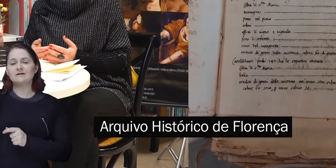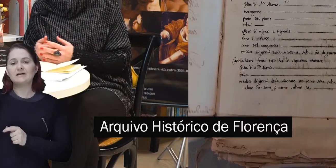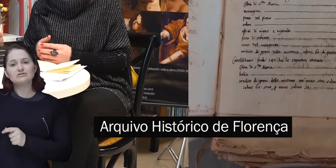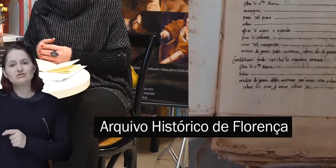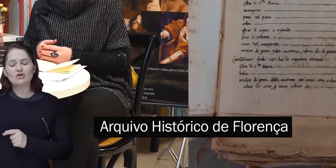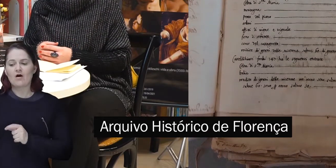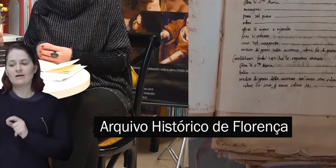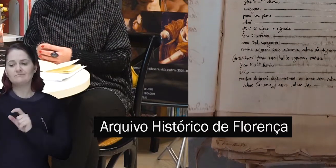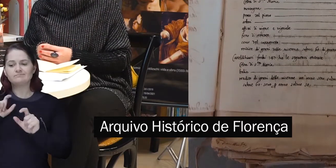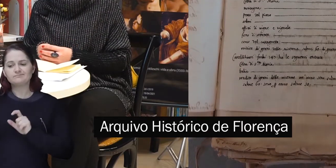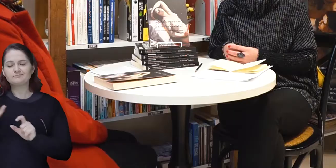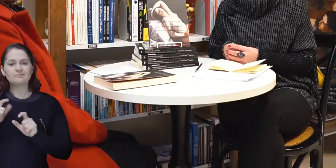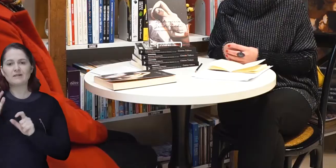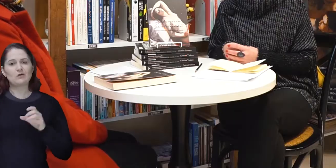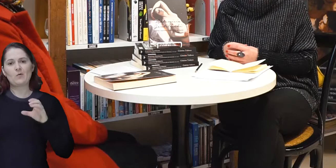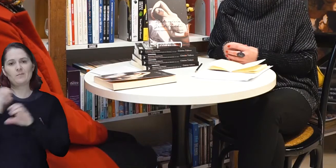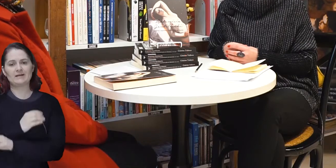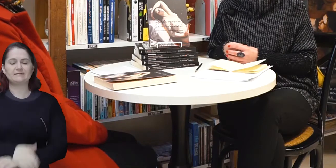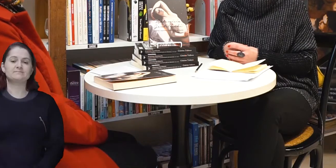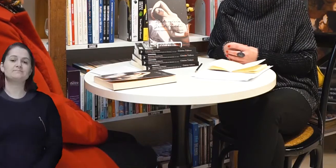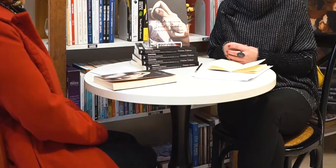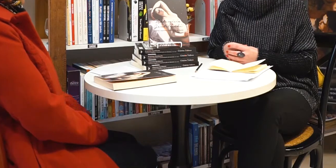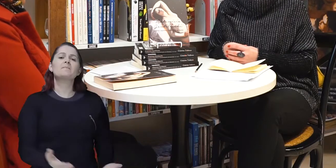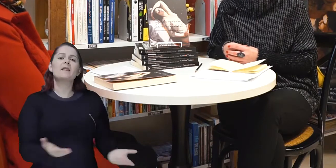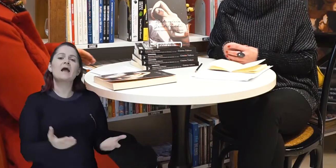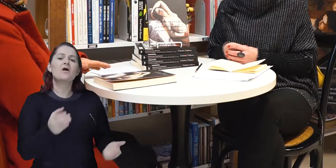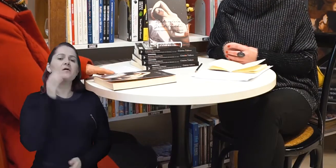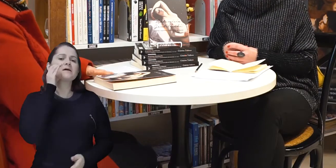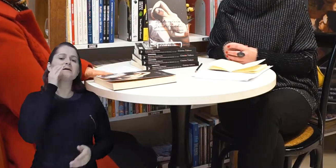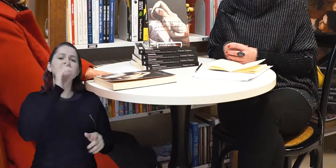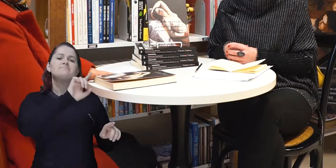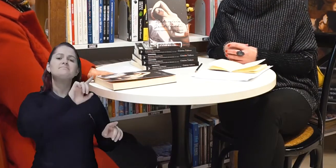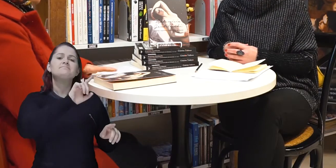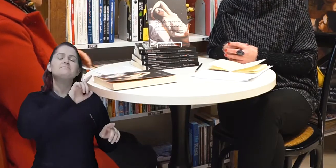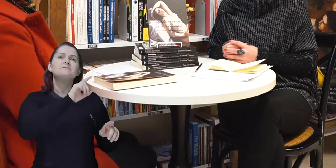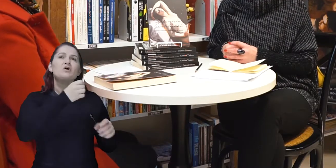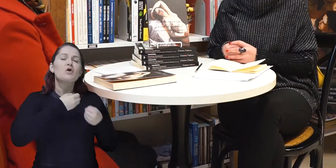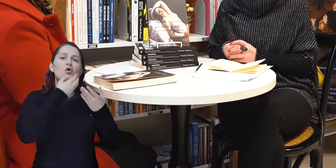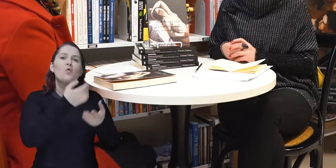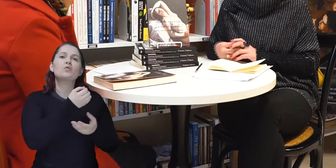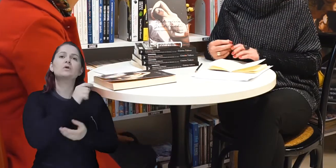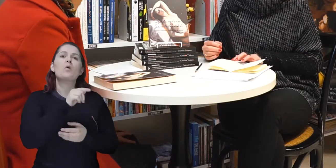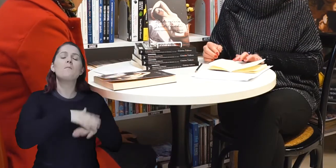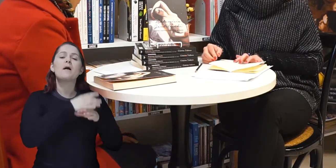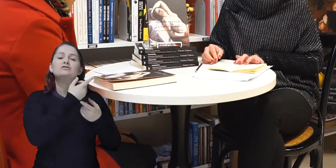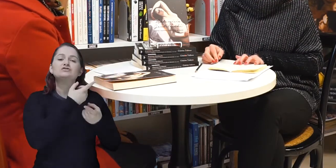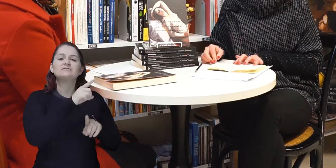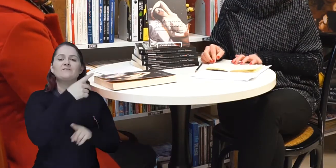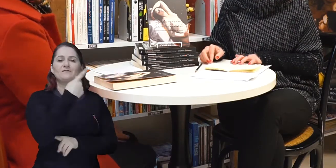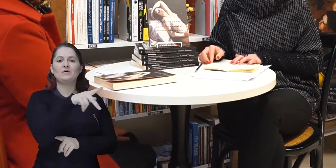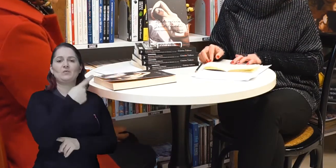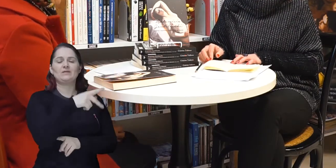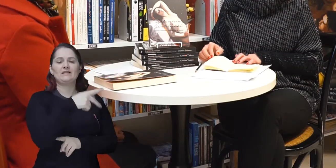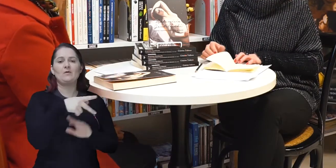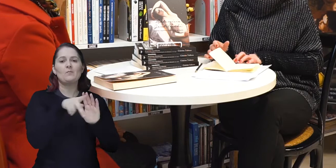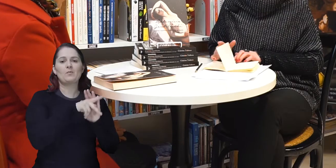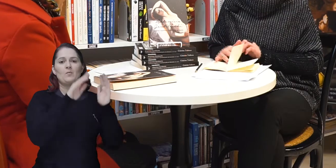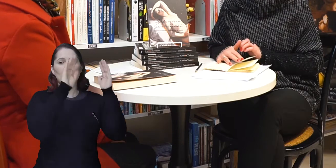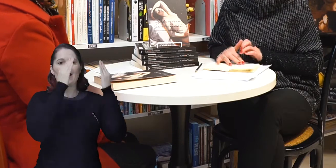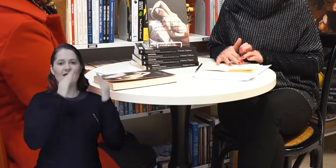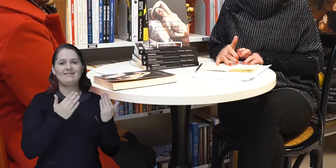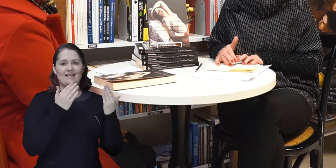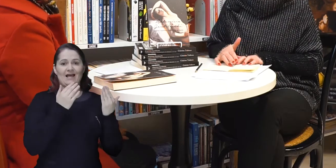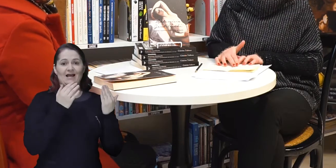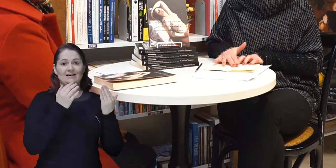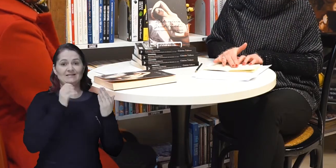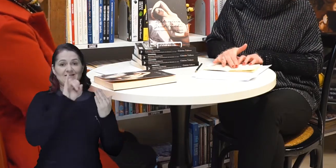sempre fragmentados para nós, historiadores. E agora nos fala, Cris, qual foi o teu maior desafio em